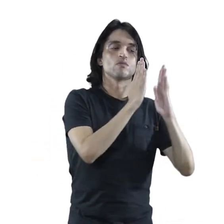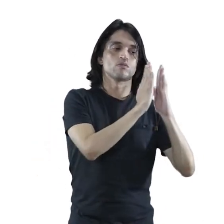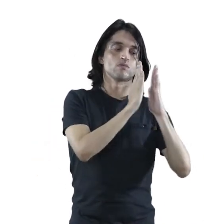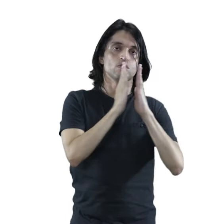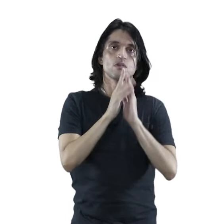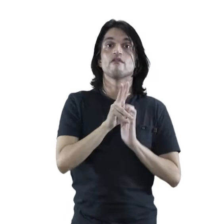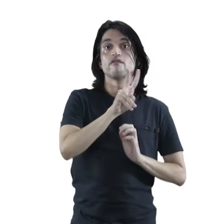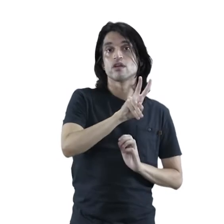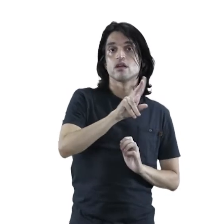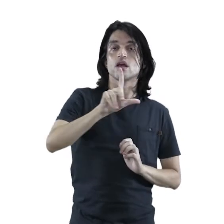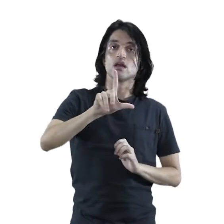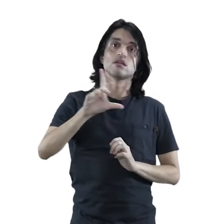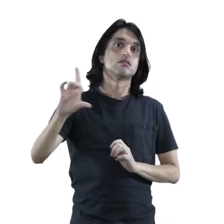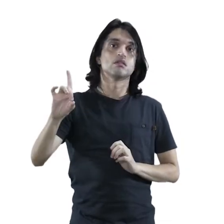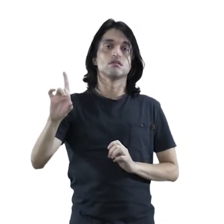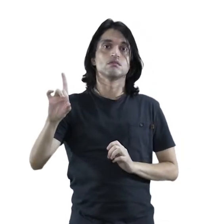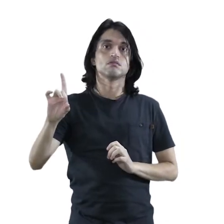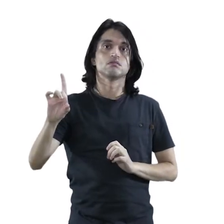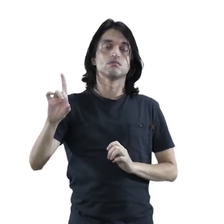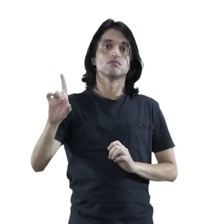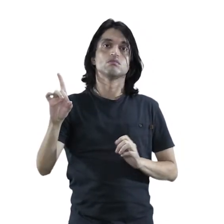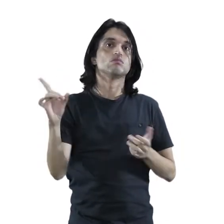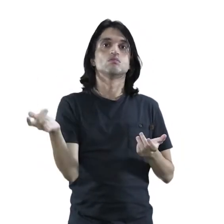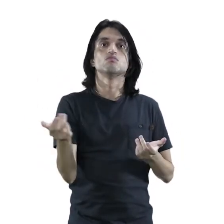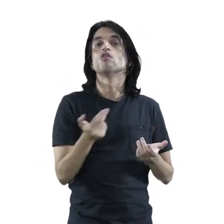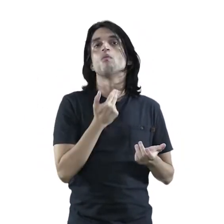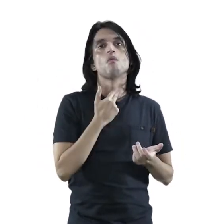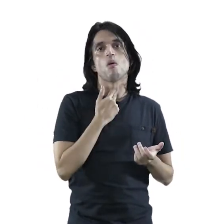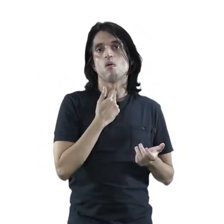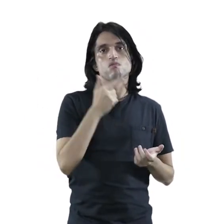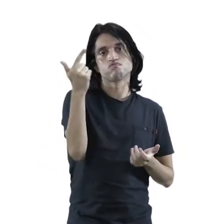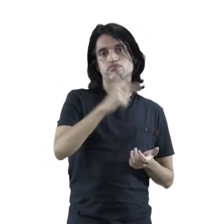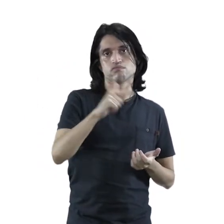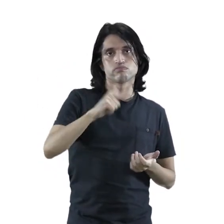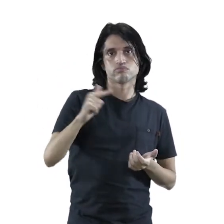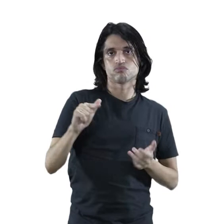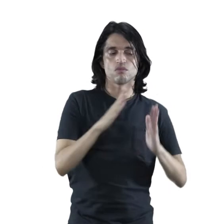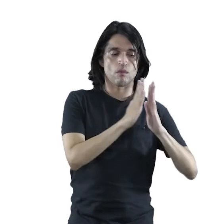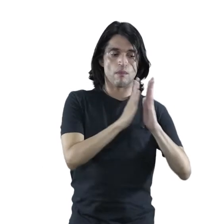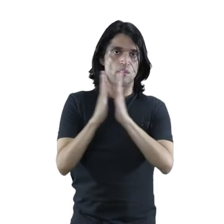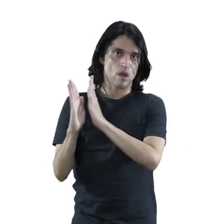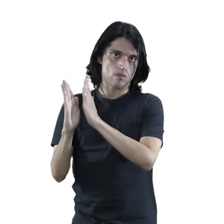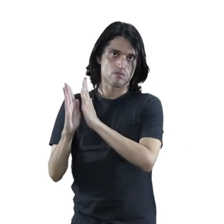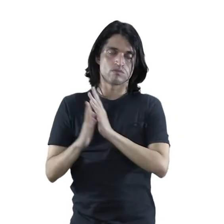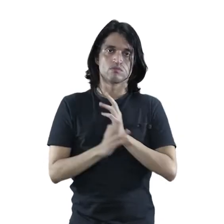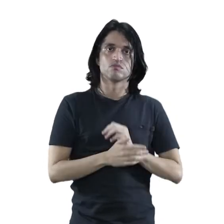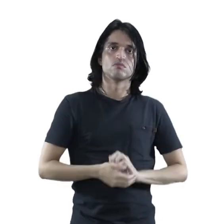em sequência. Já os símbolos V, L e D não aparecem repetidos em qualquer